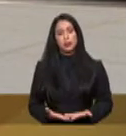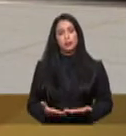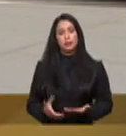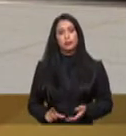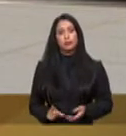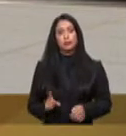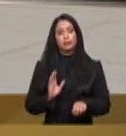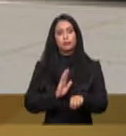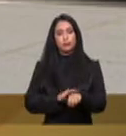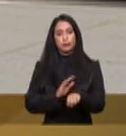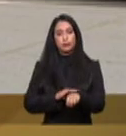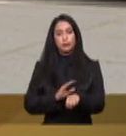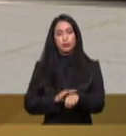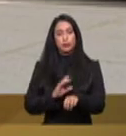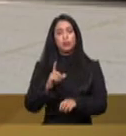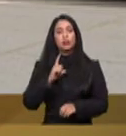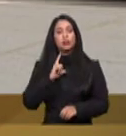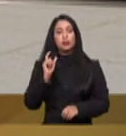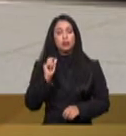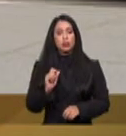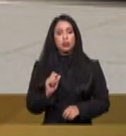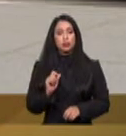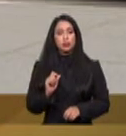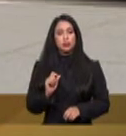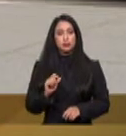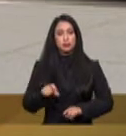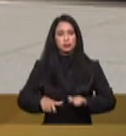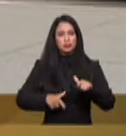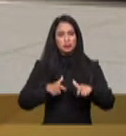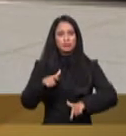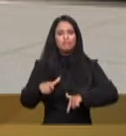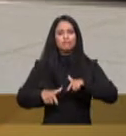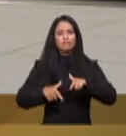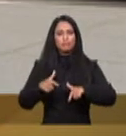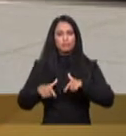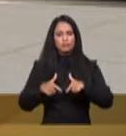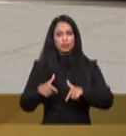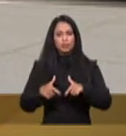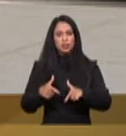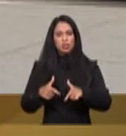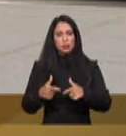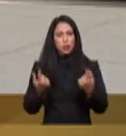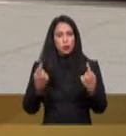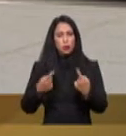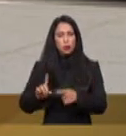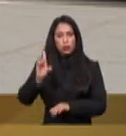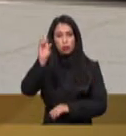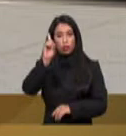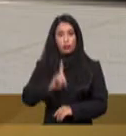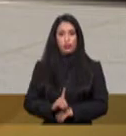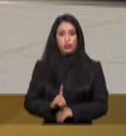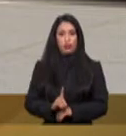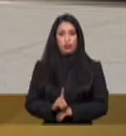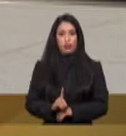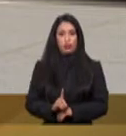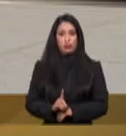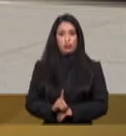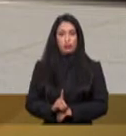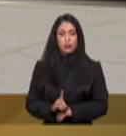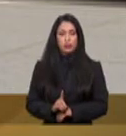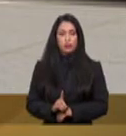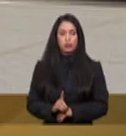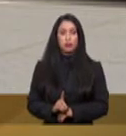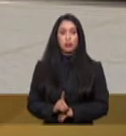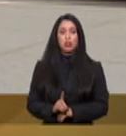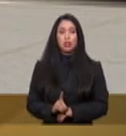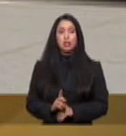das situações que resultem no exercício abusivo desses direitos, que não são absolutos,